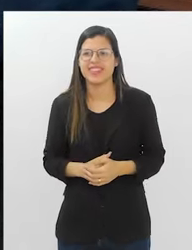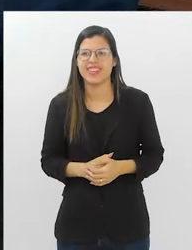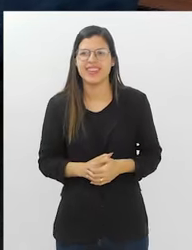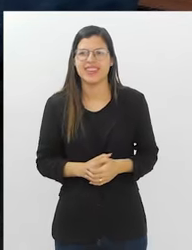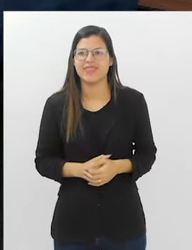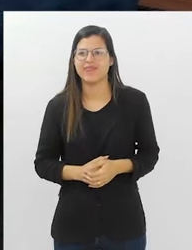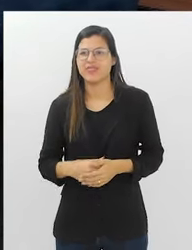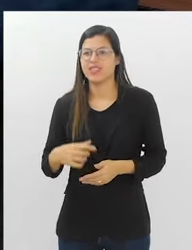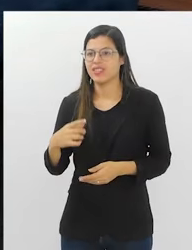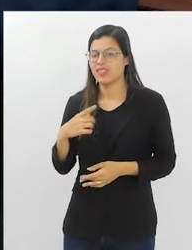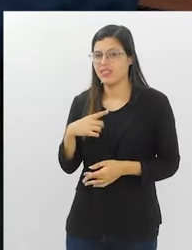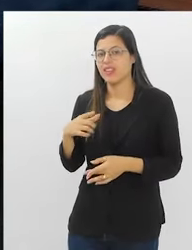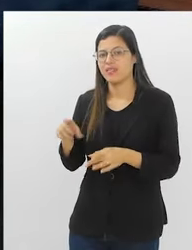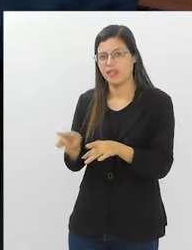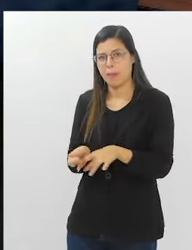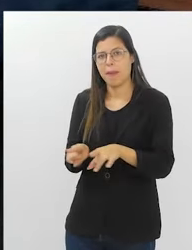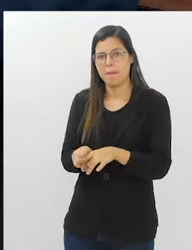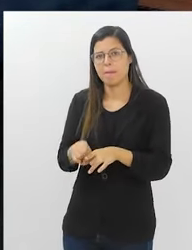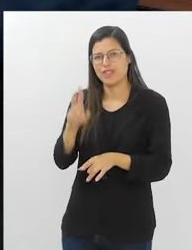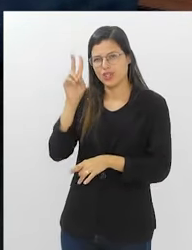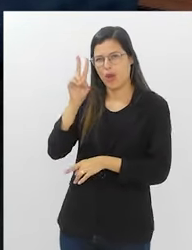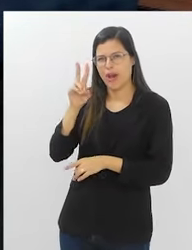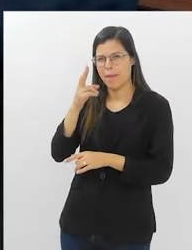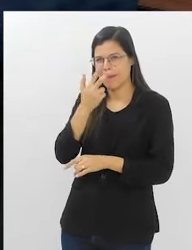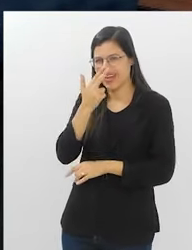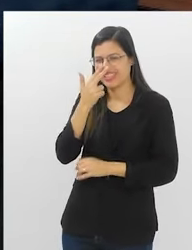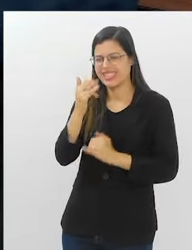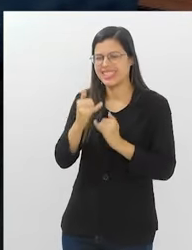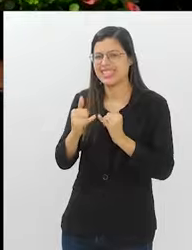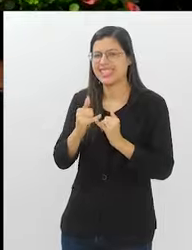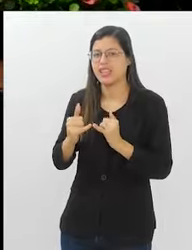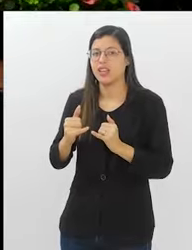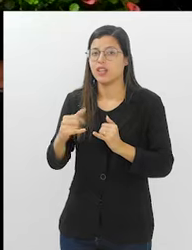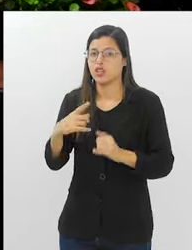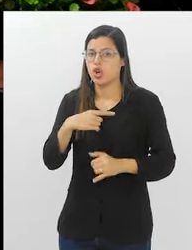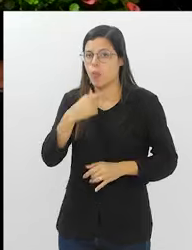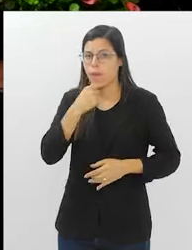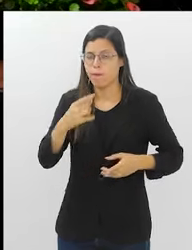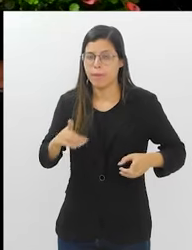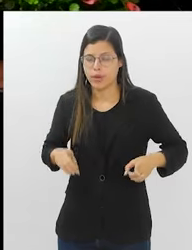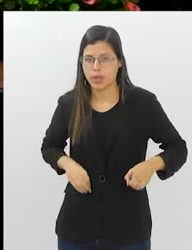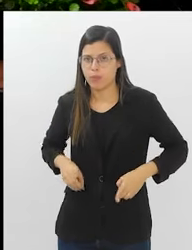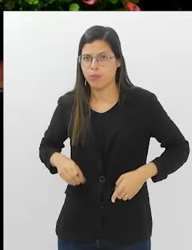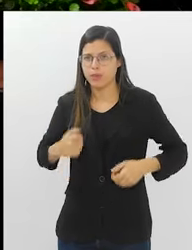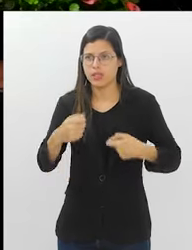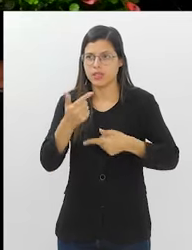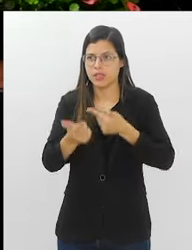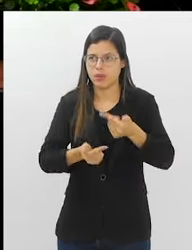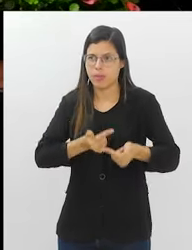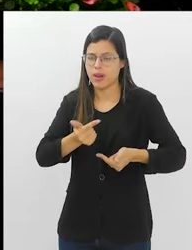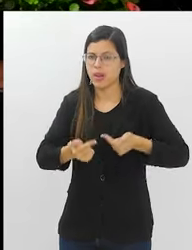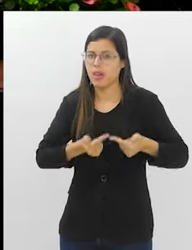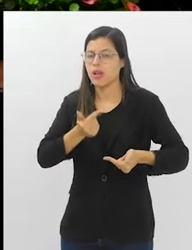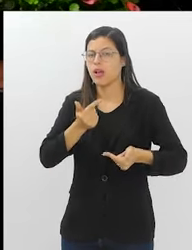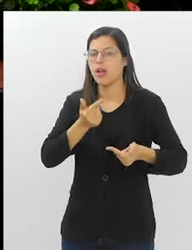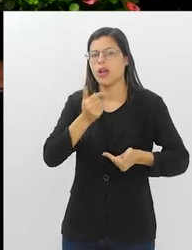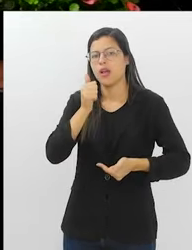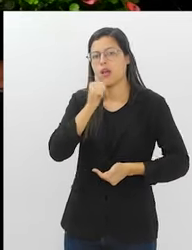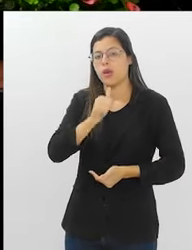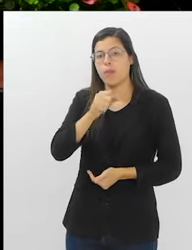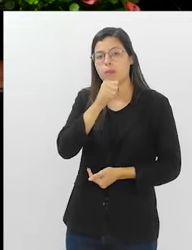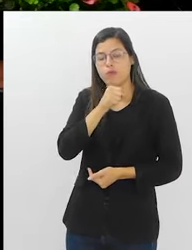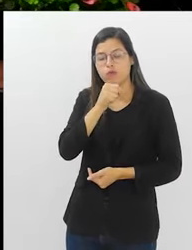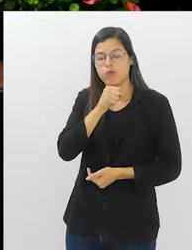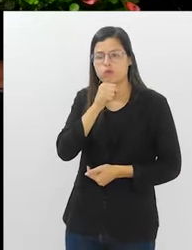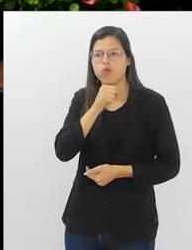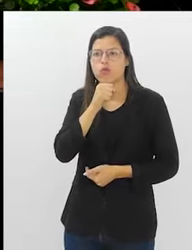semelhante, assim, eu tinha um primo, ele precisava muito trabalhar. E a minha avó, era muito ligada à